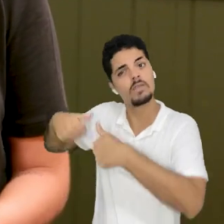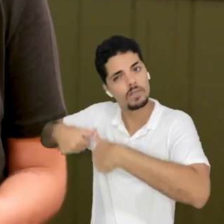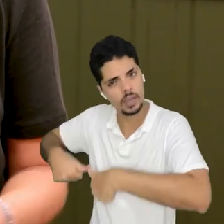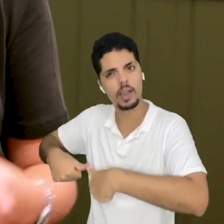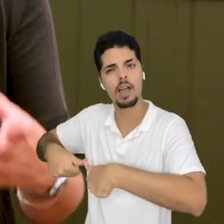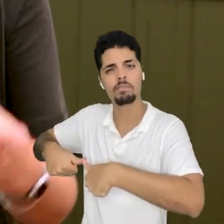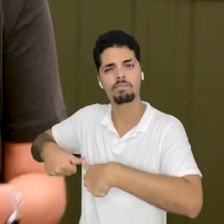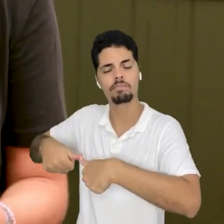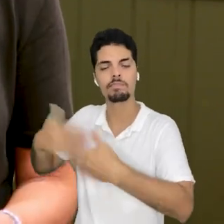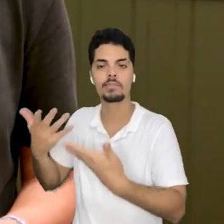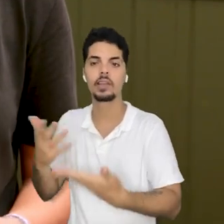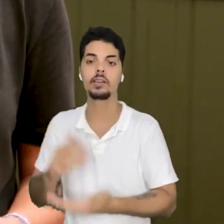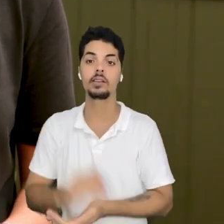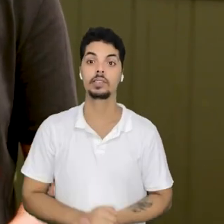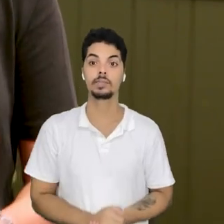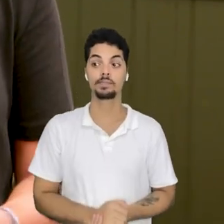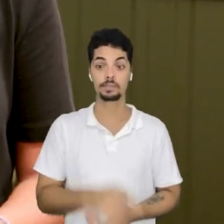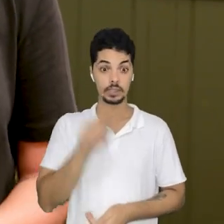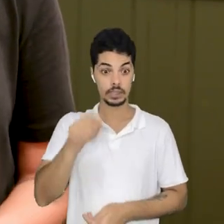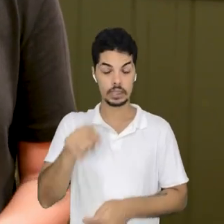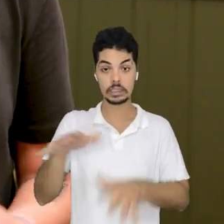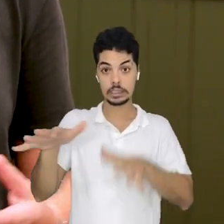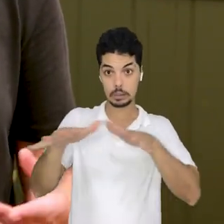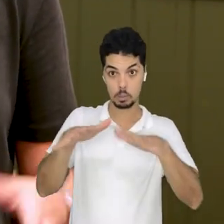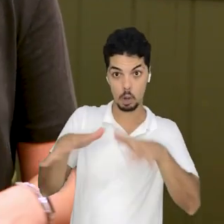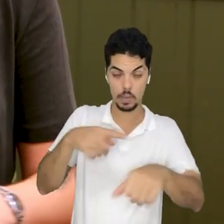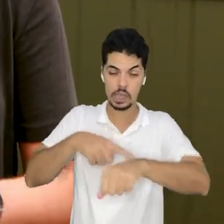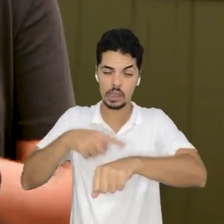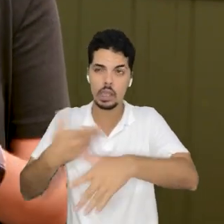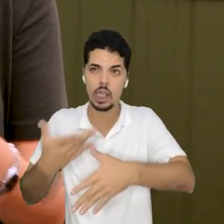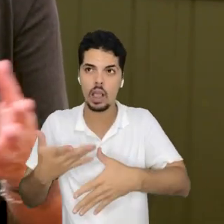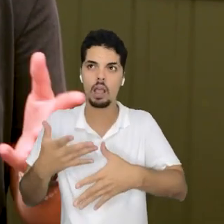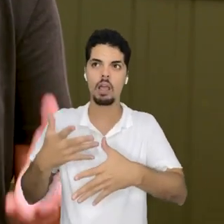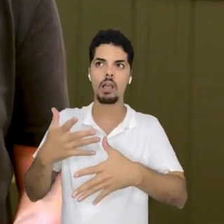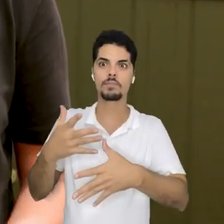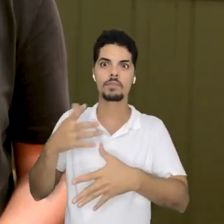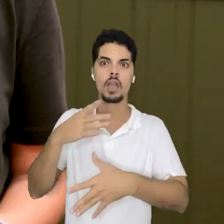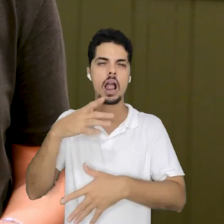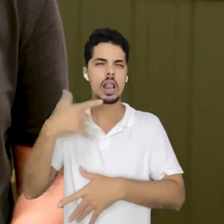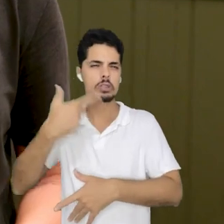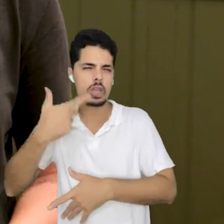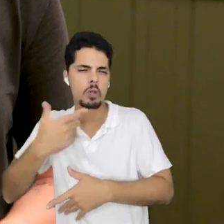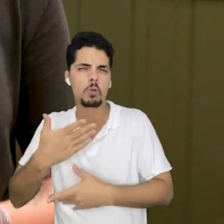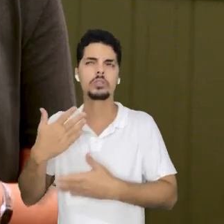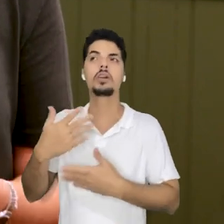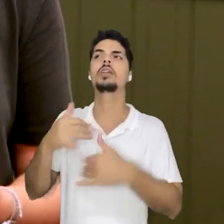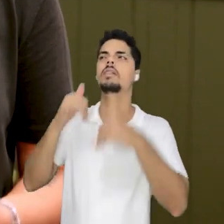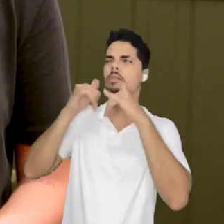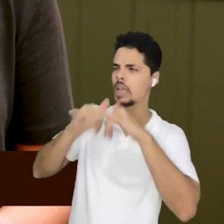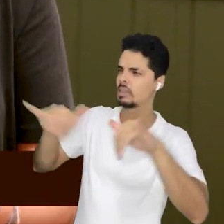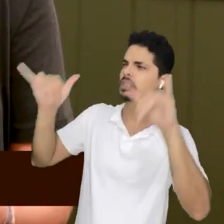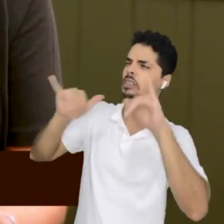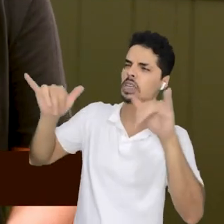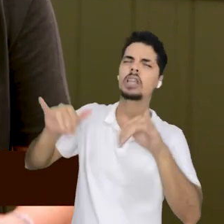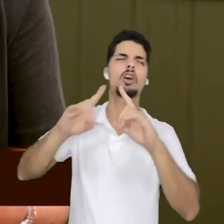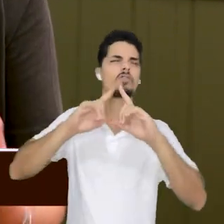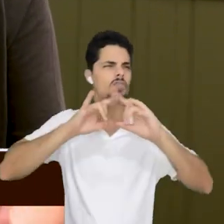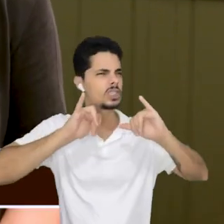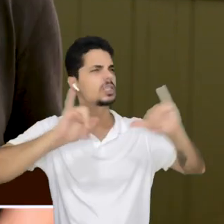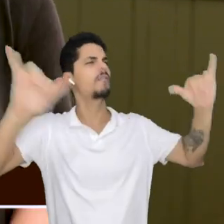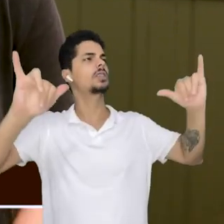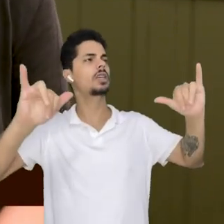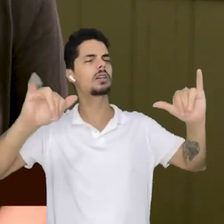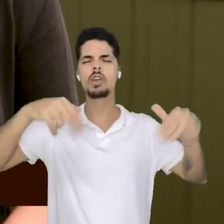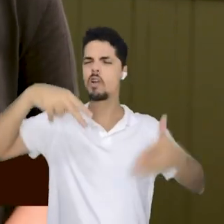né, teria recebido o documento, teria ido até a varanda ali do palácio e dito: digo ao povo